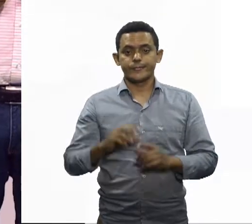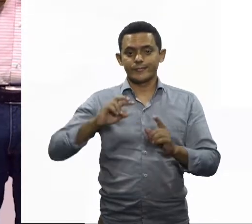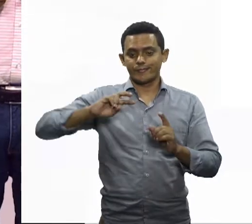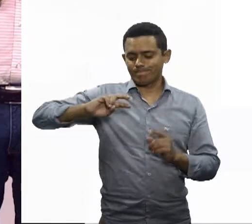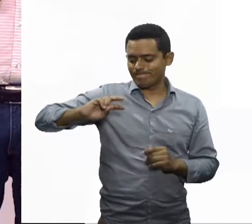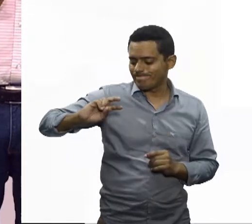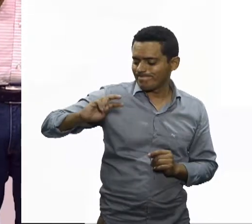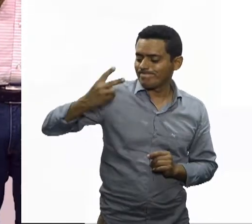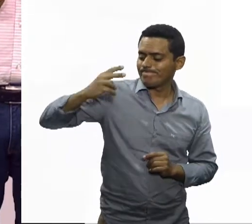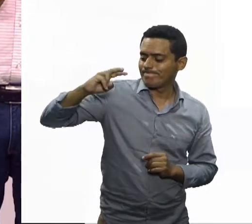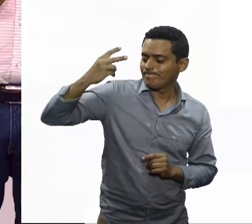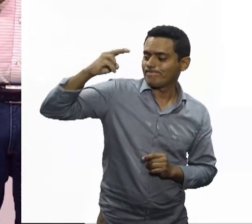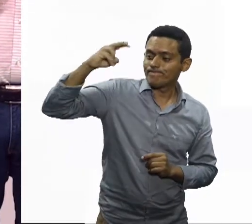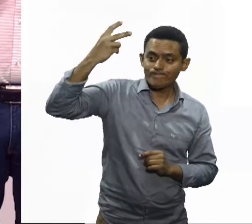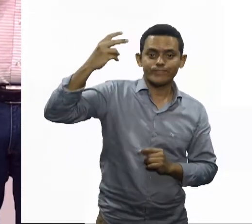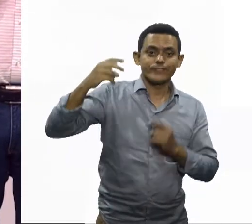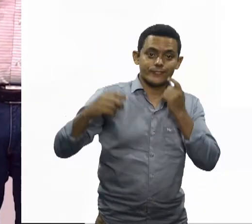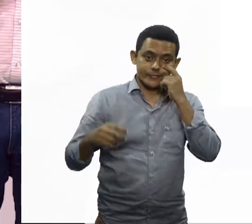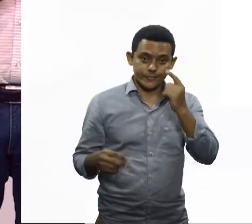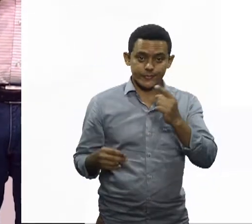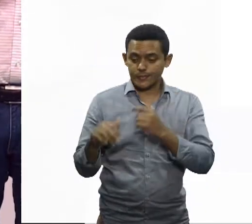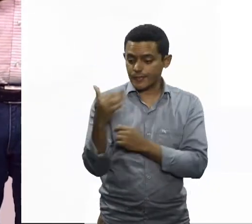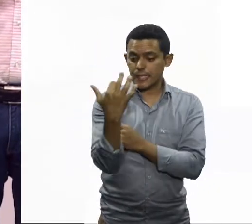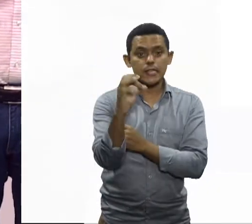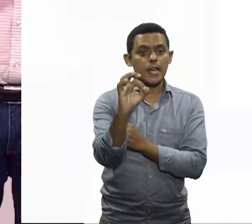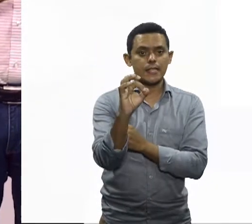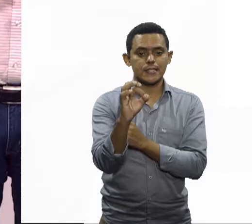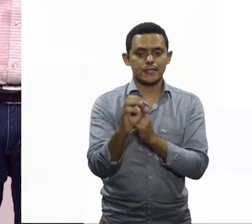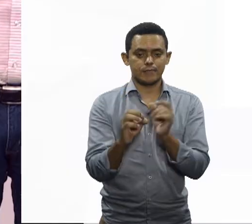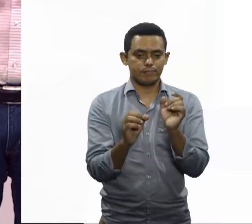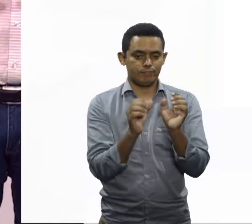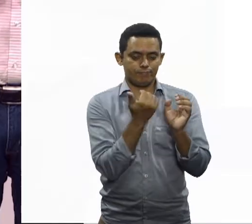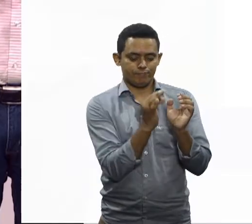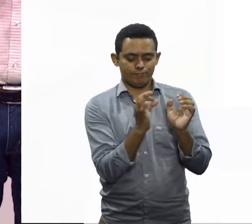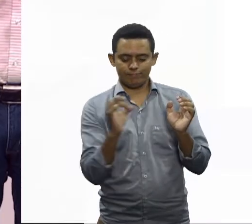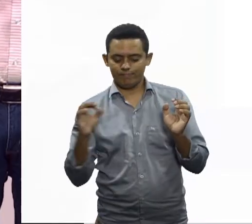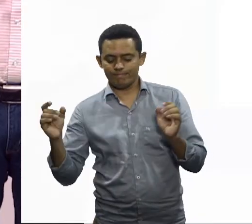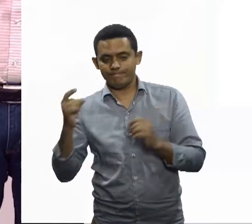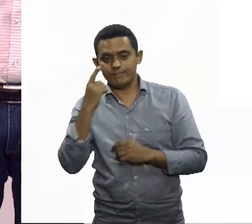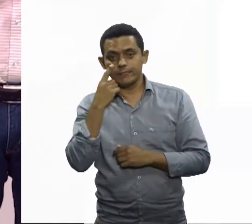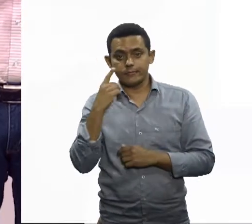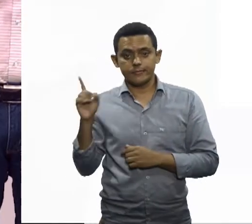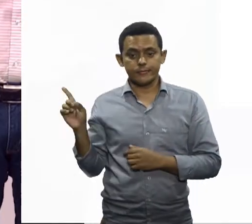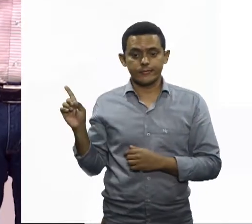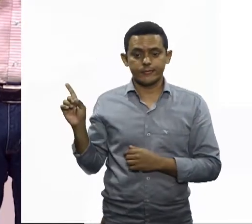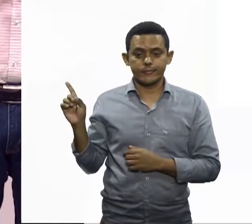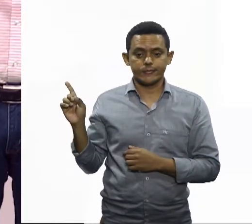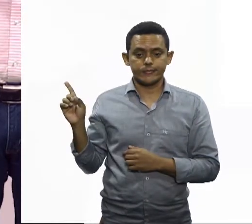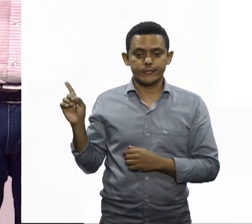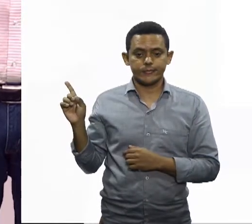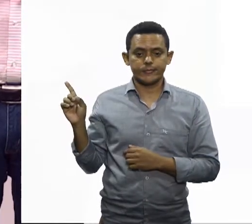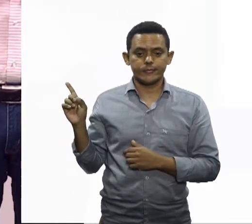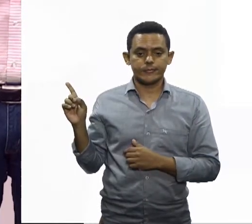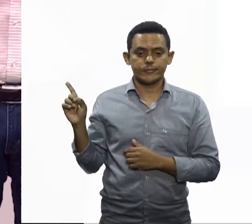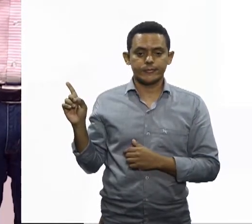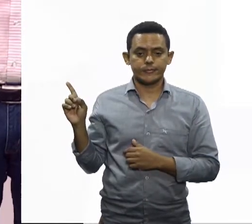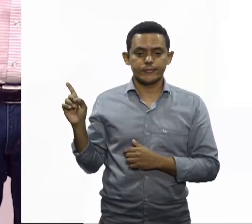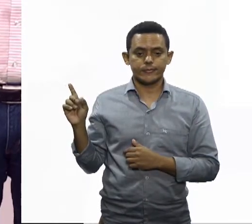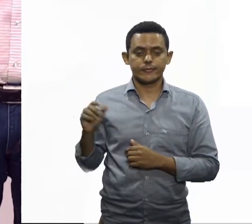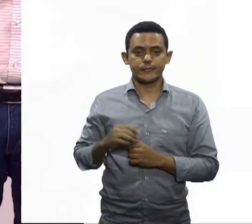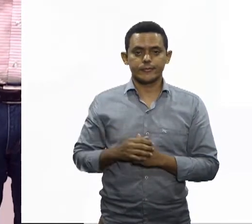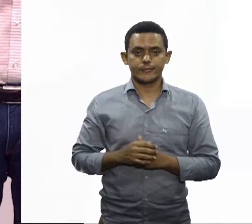que o hectômetro. Já o hectômetro é 10 vezes maior que o decâmetro. O decâmetro é 10 vezes maior que o